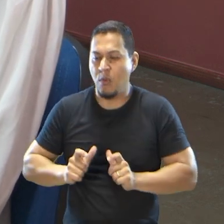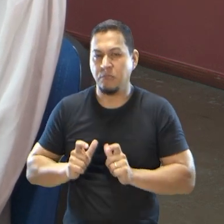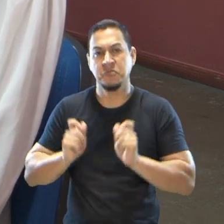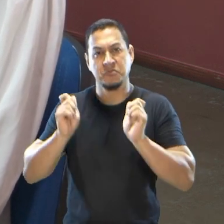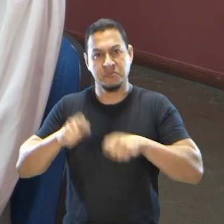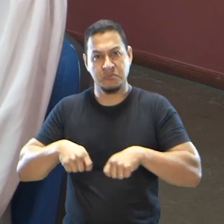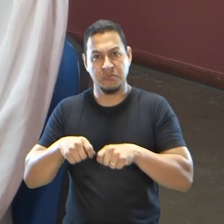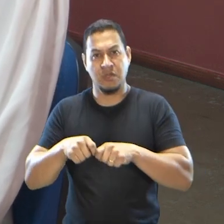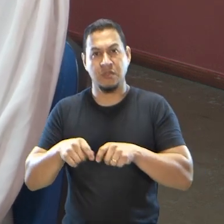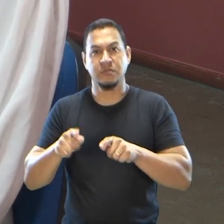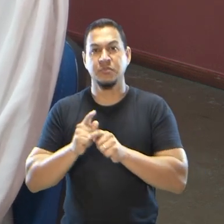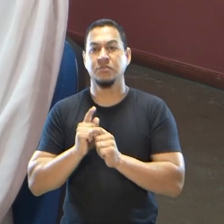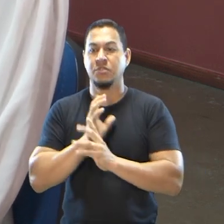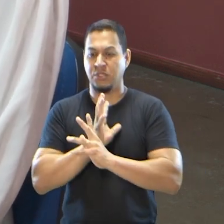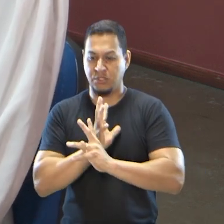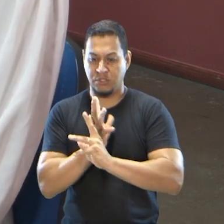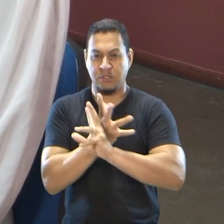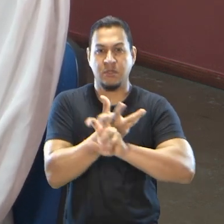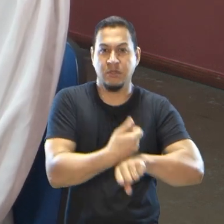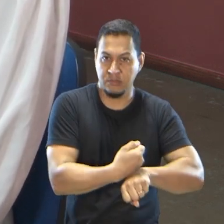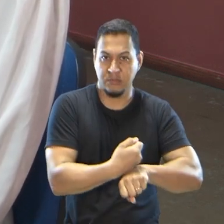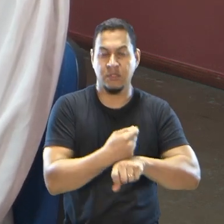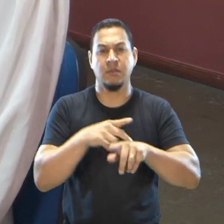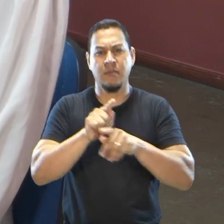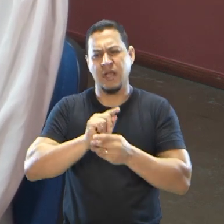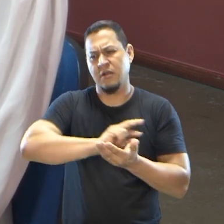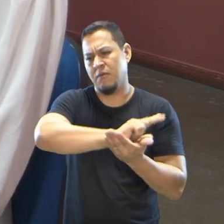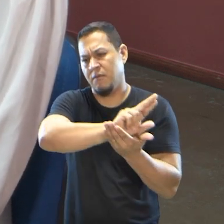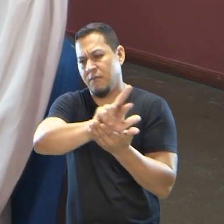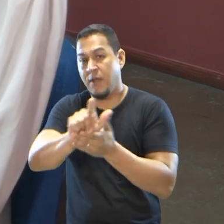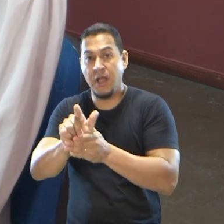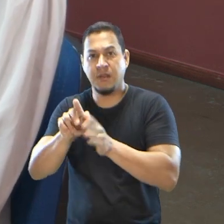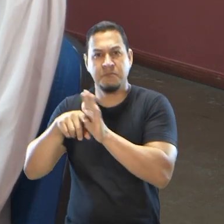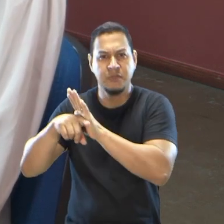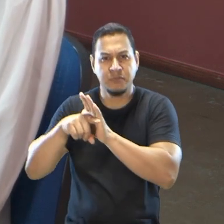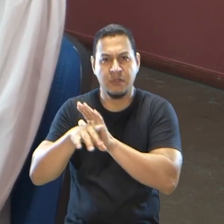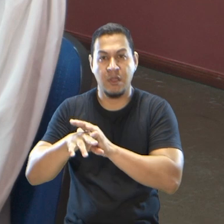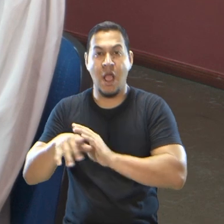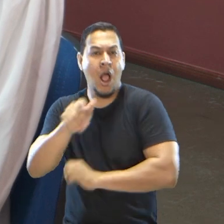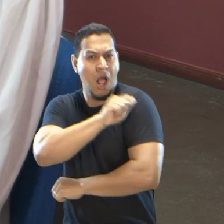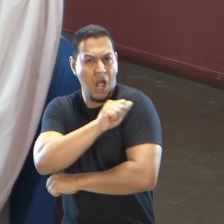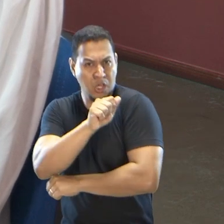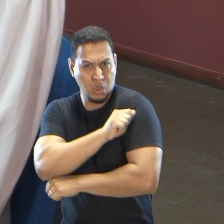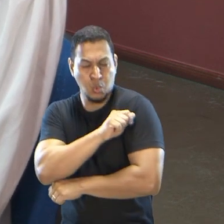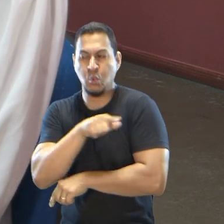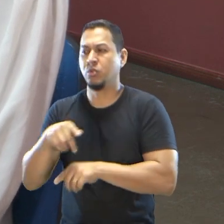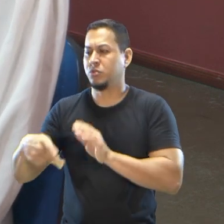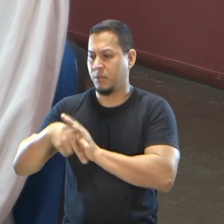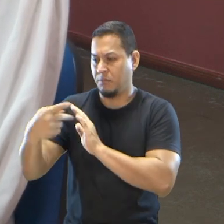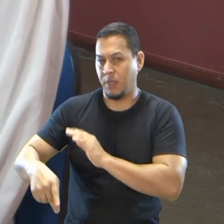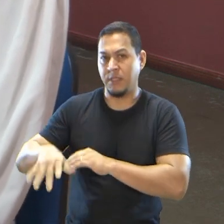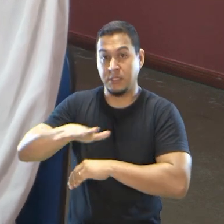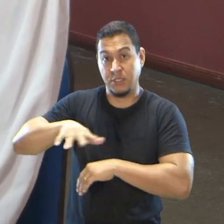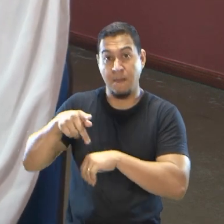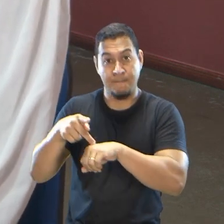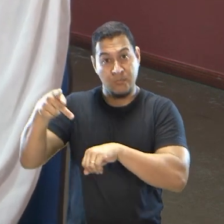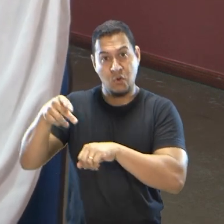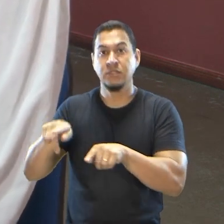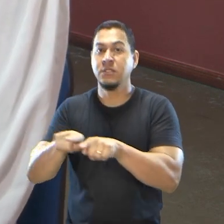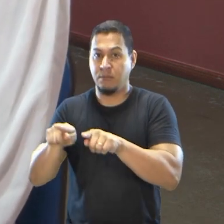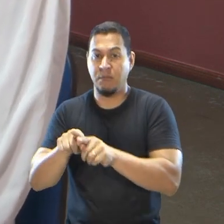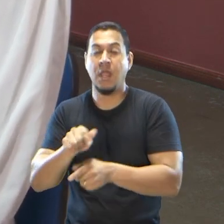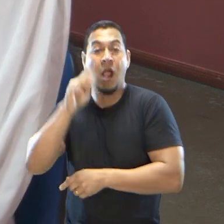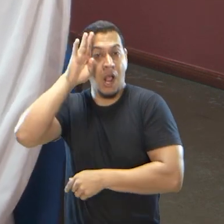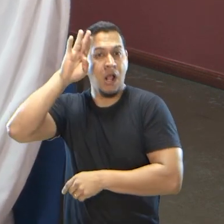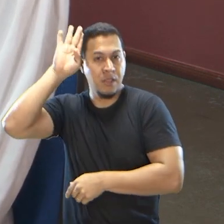ambiente interdisciplinar para pesquisadores, alunos de graduação, alunos de pós-graduação, para